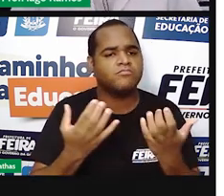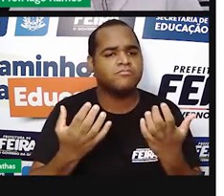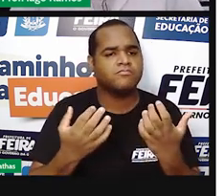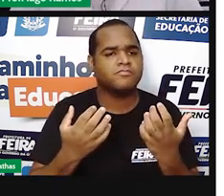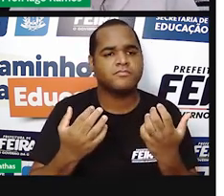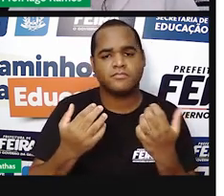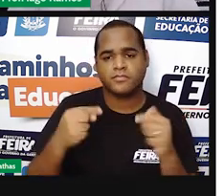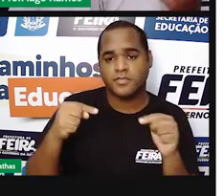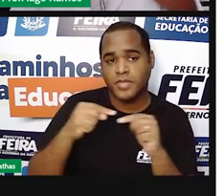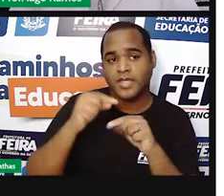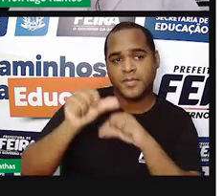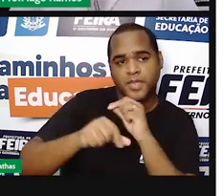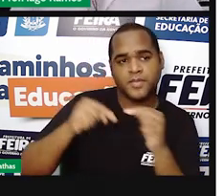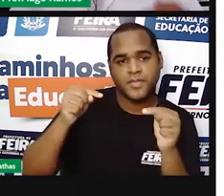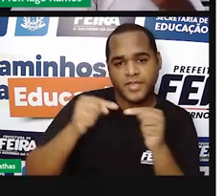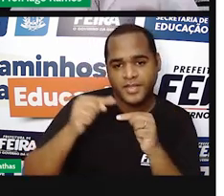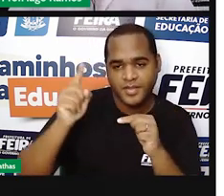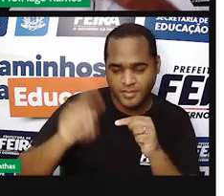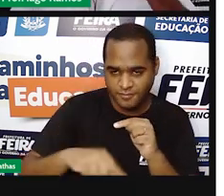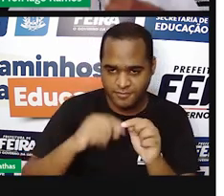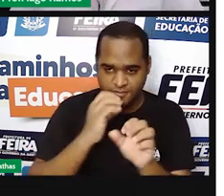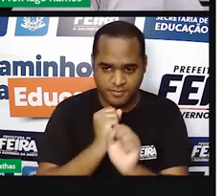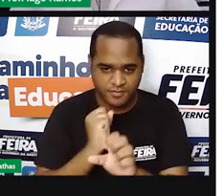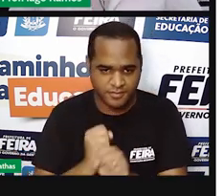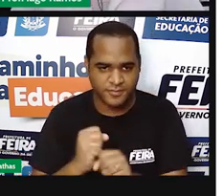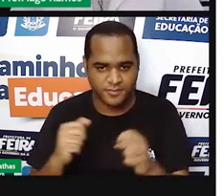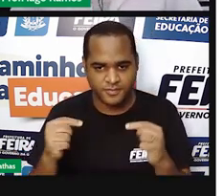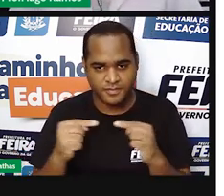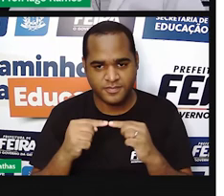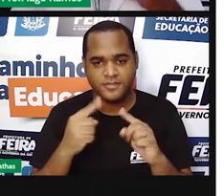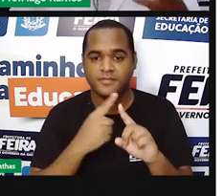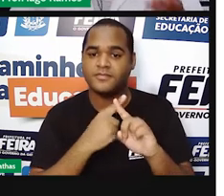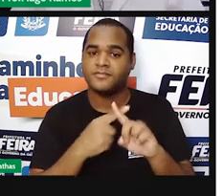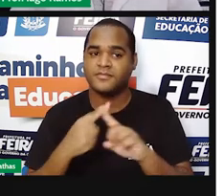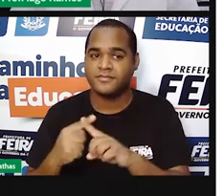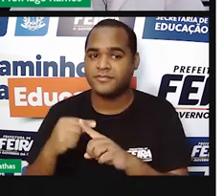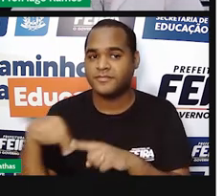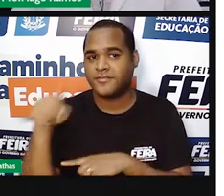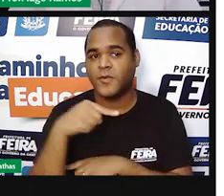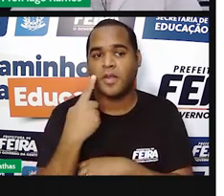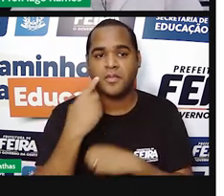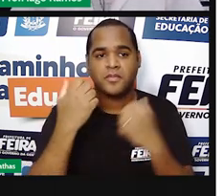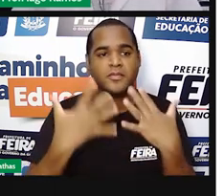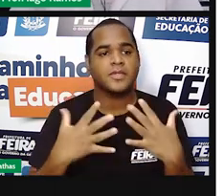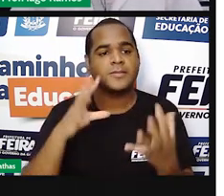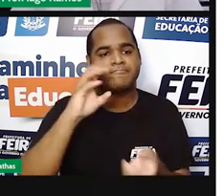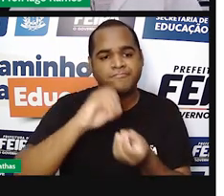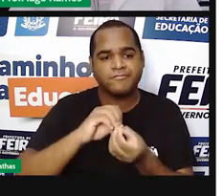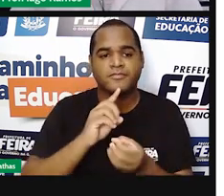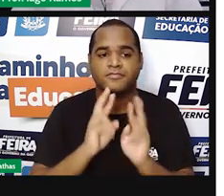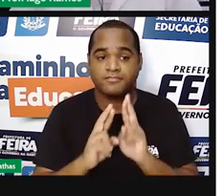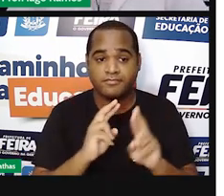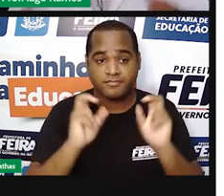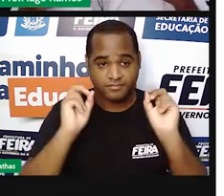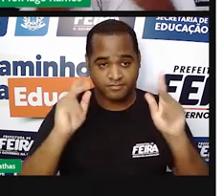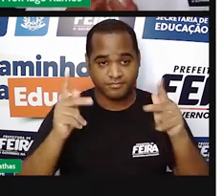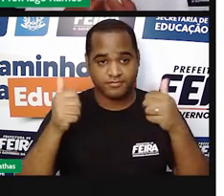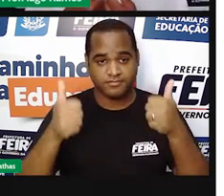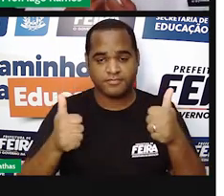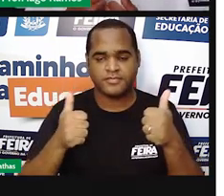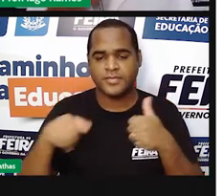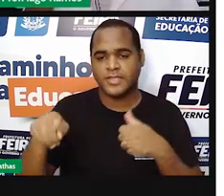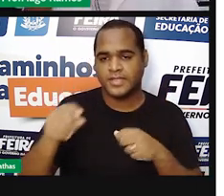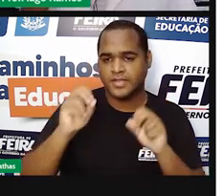essas situações aplicando o princípio multiplicativo da forma como a gente viu aqui nessa aula